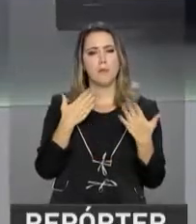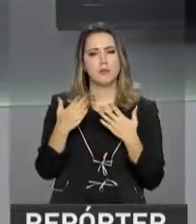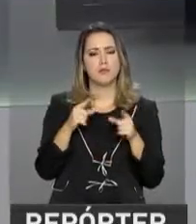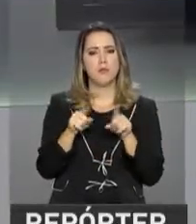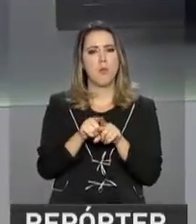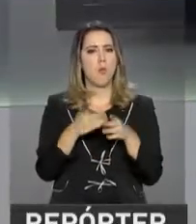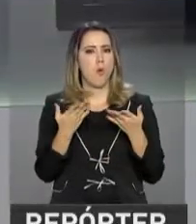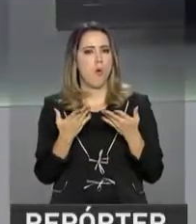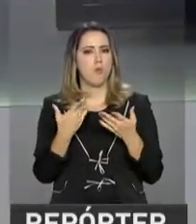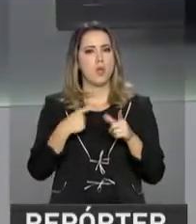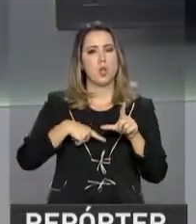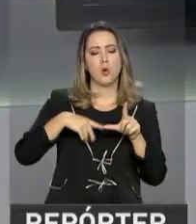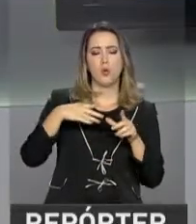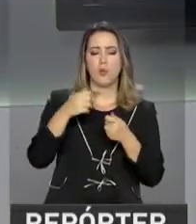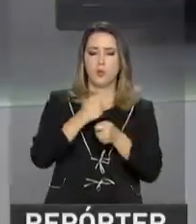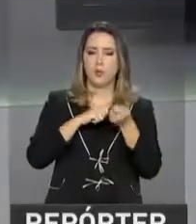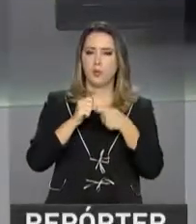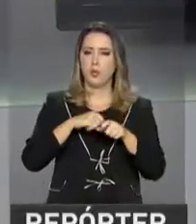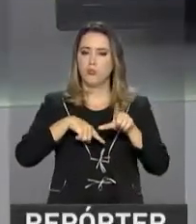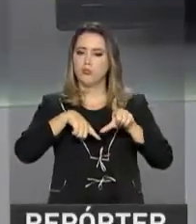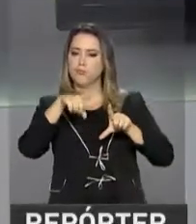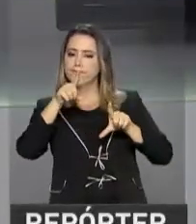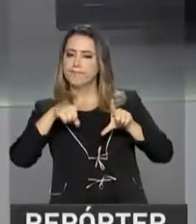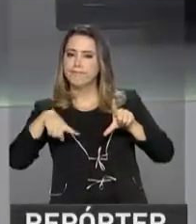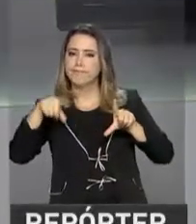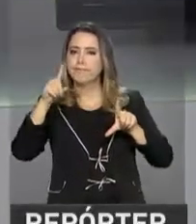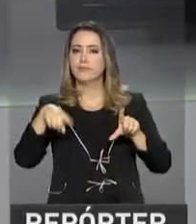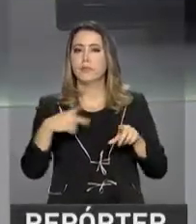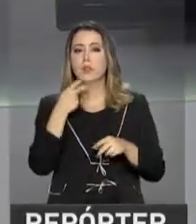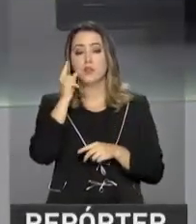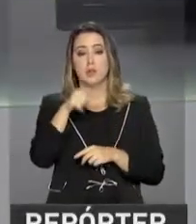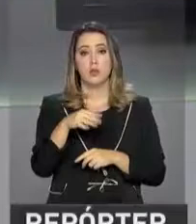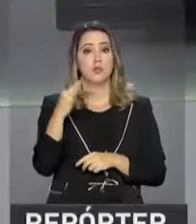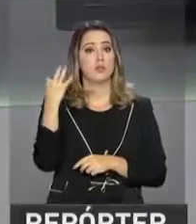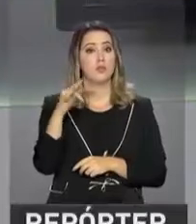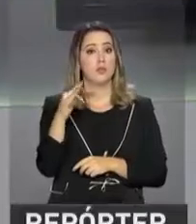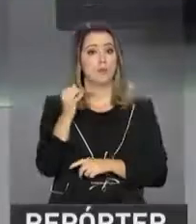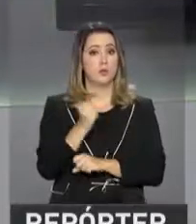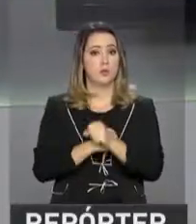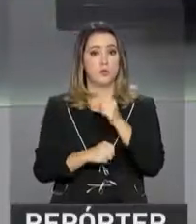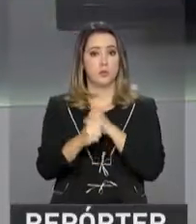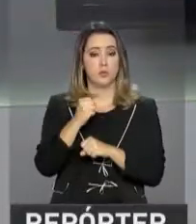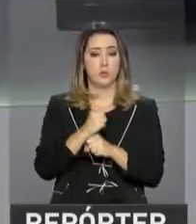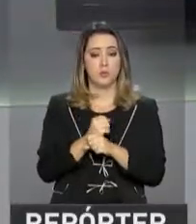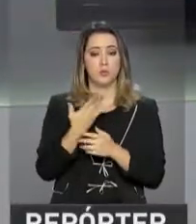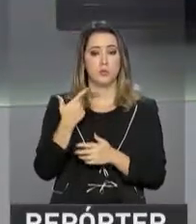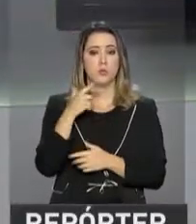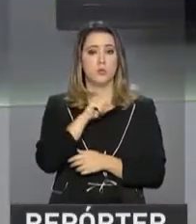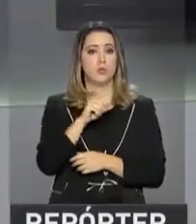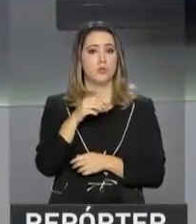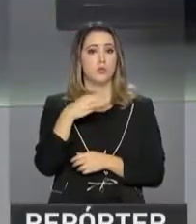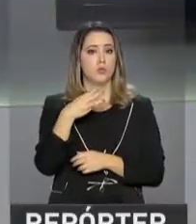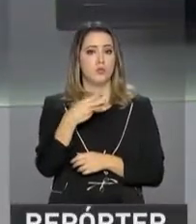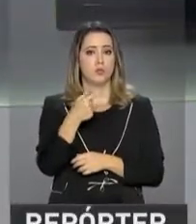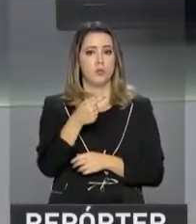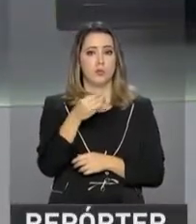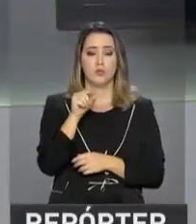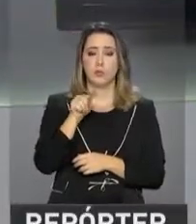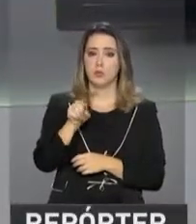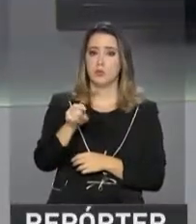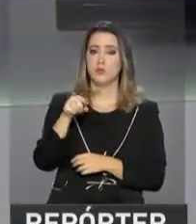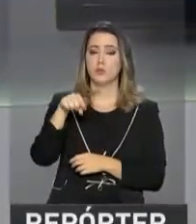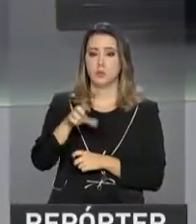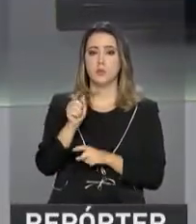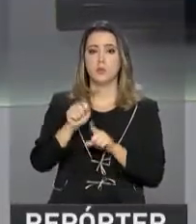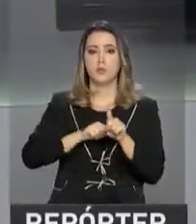de instabilidade econômica do país. Meirelles mostrou que em fevereiro do ano passado, o índice atingia 370 pontos